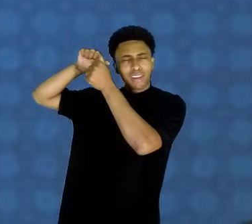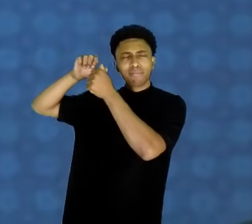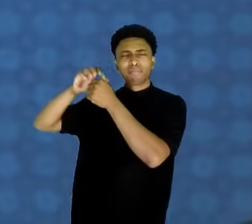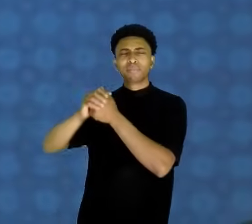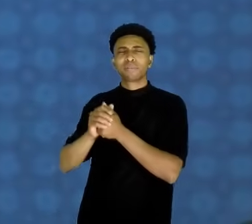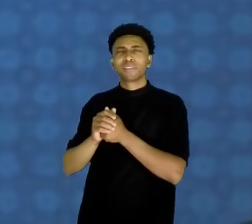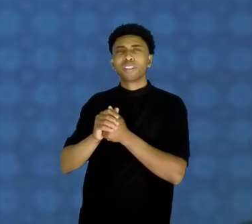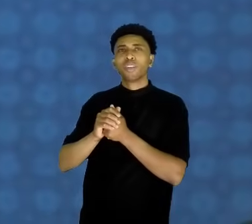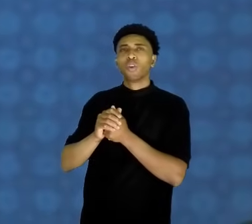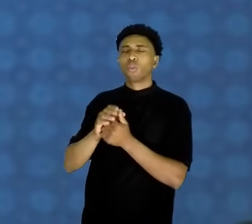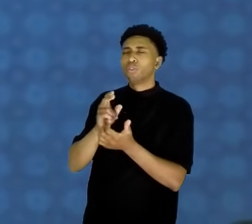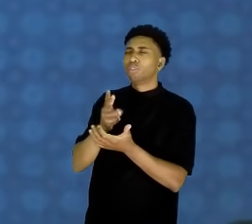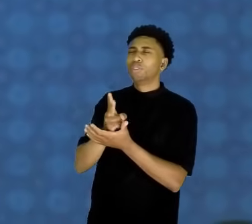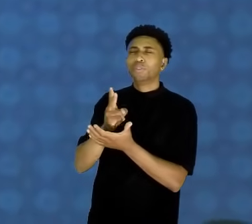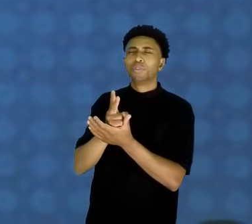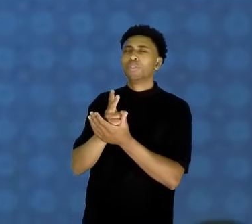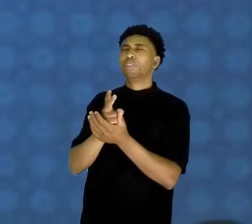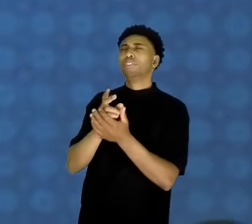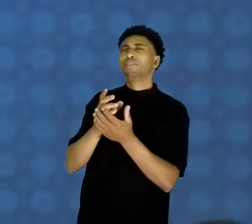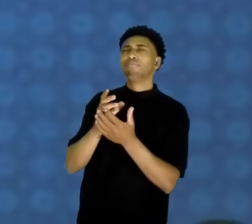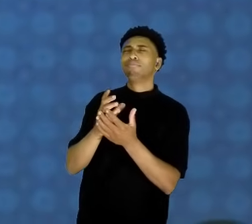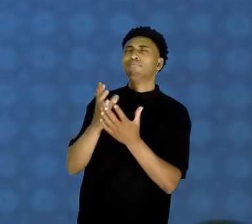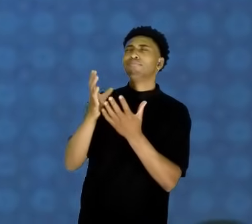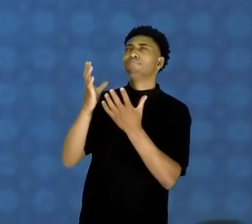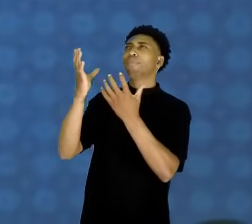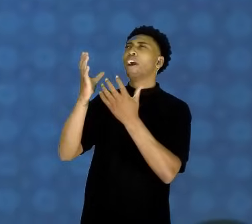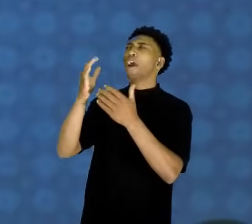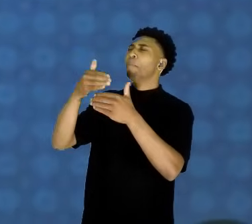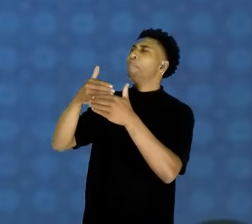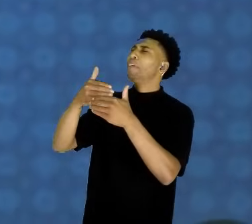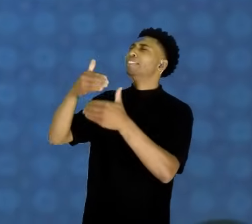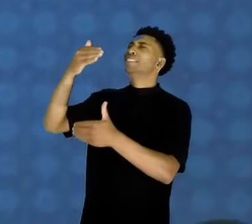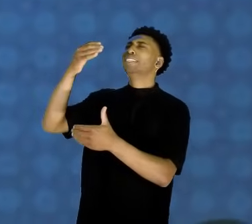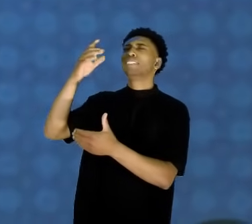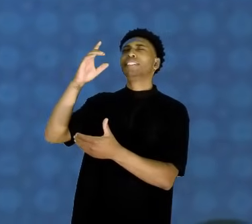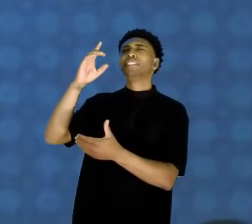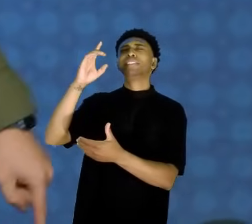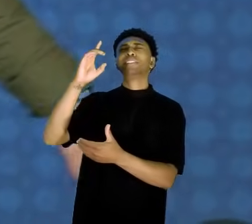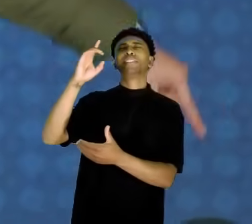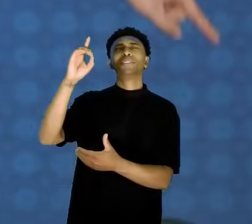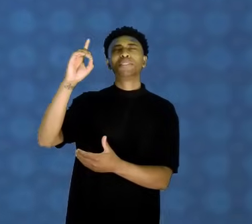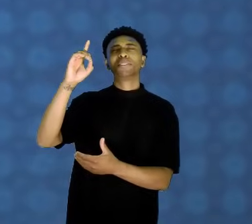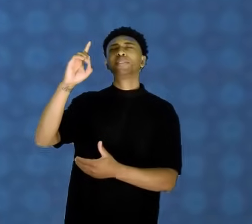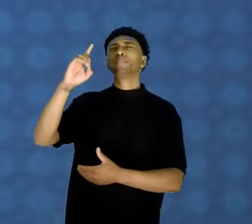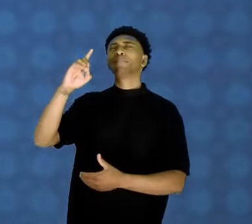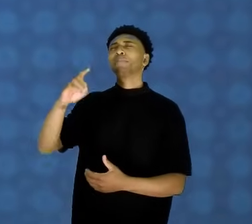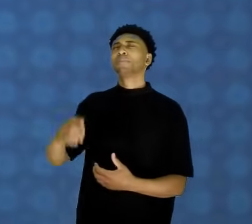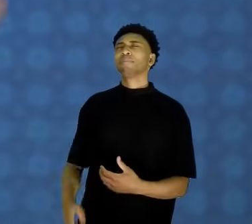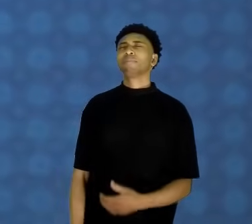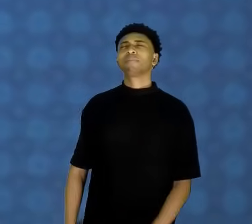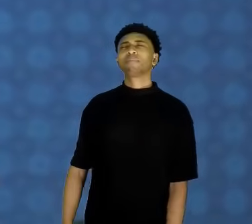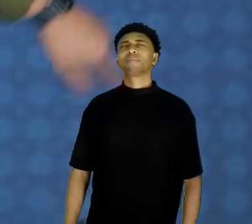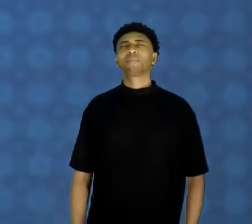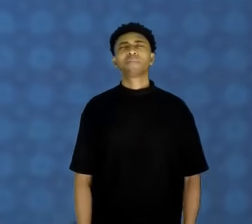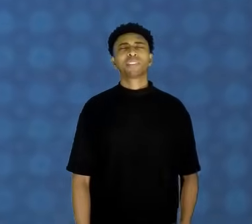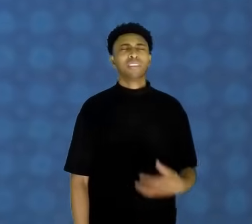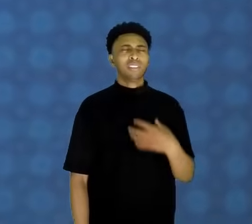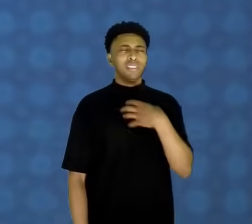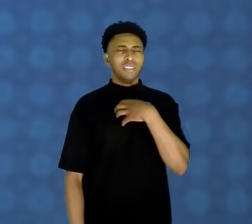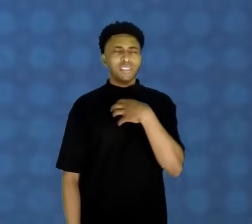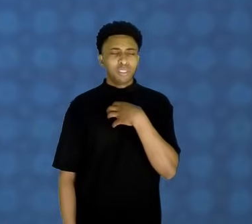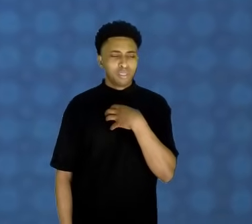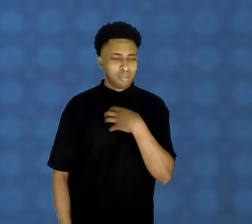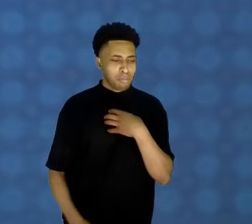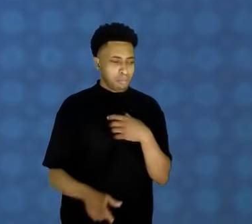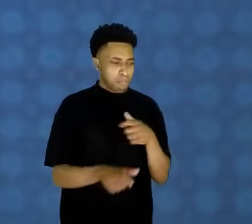presença dele. Pastor, eu estou sofrendo indiferença, olham para mim com carinha de nojo. Eu estou sentindo pessoas armando um circo para